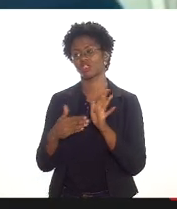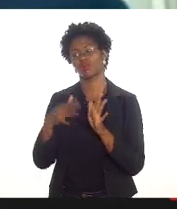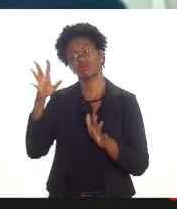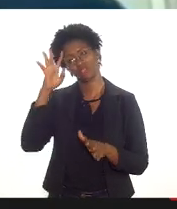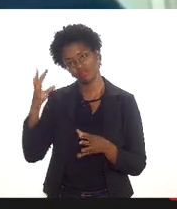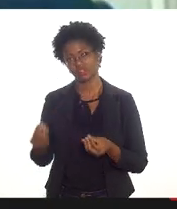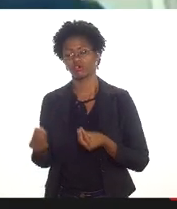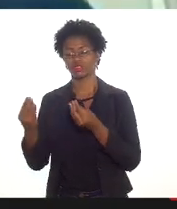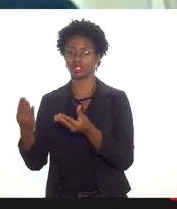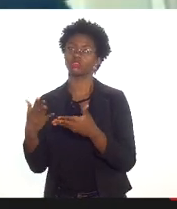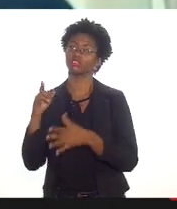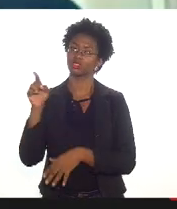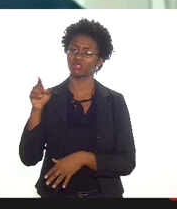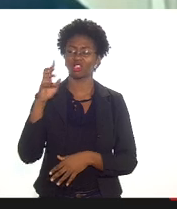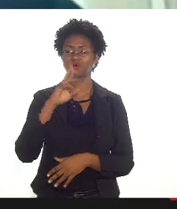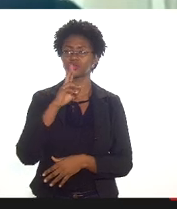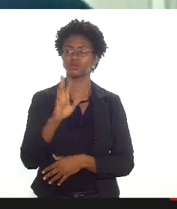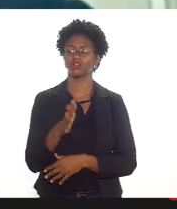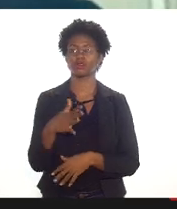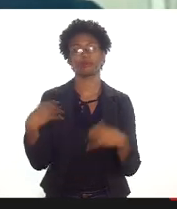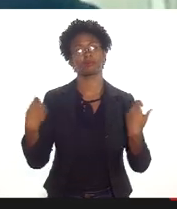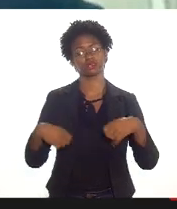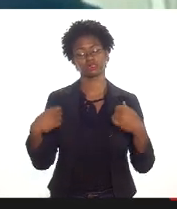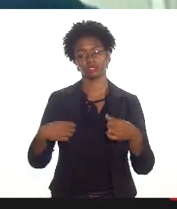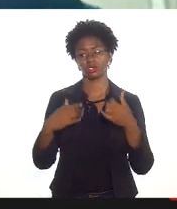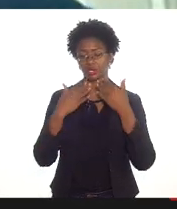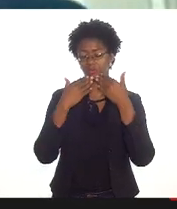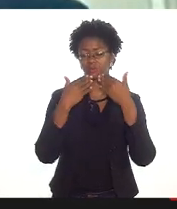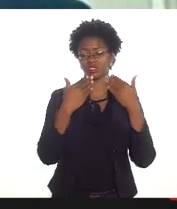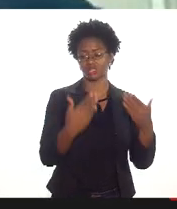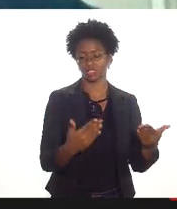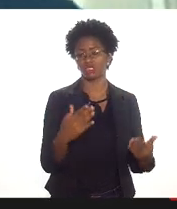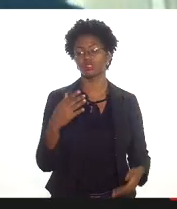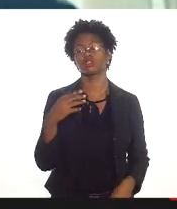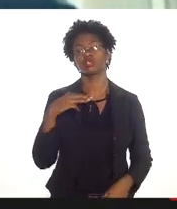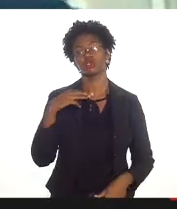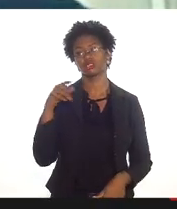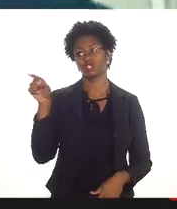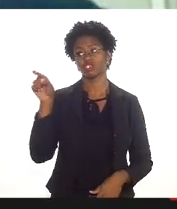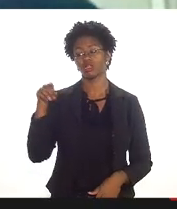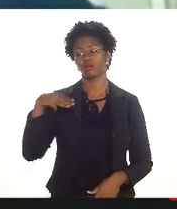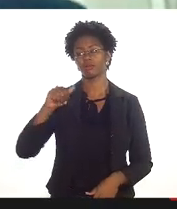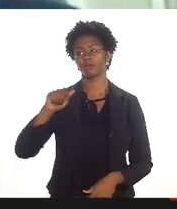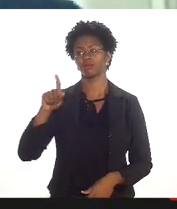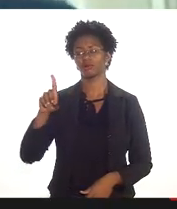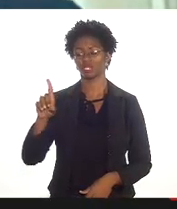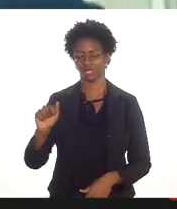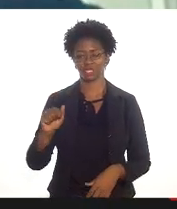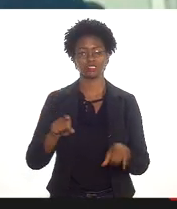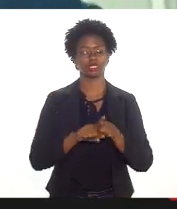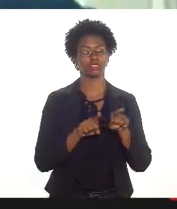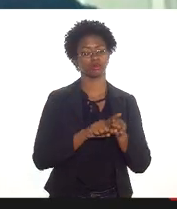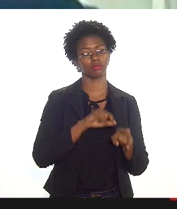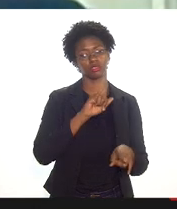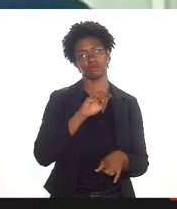E Vossa Excelência já respondeu, precisava da apresentação da deputada, da senhora Magda, e a apresentação do IBP.